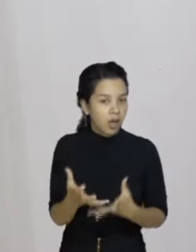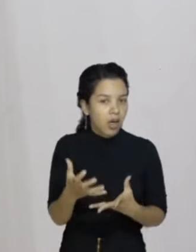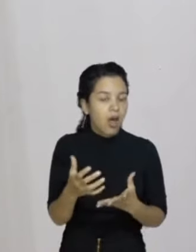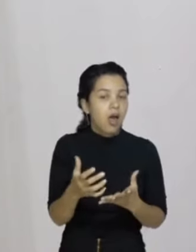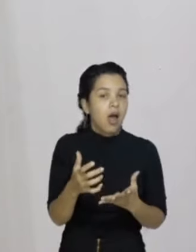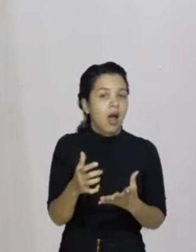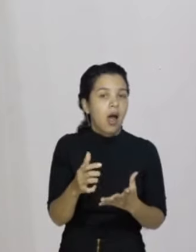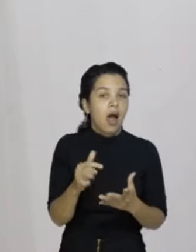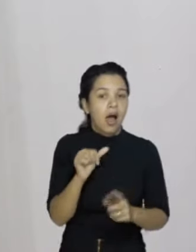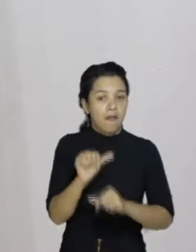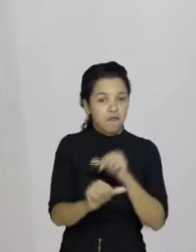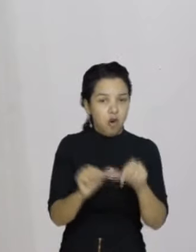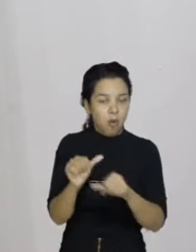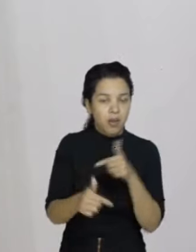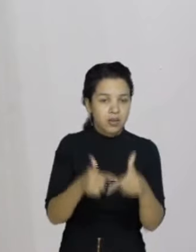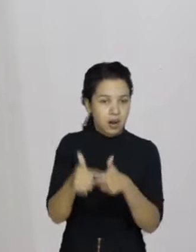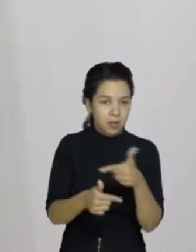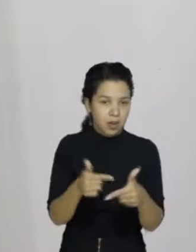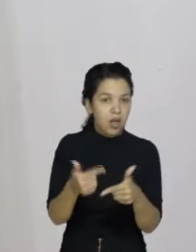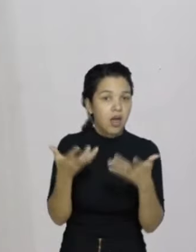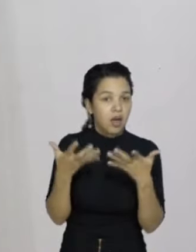uma ideia